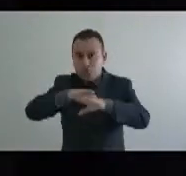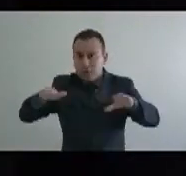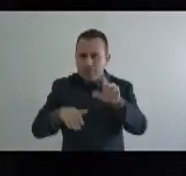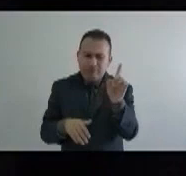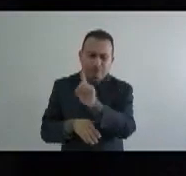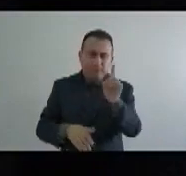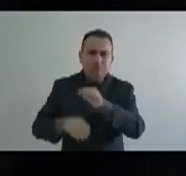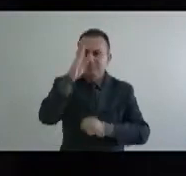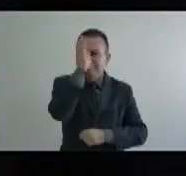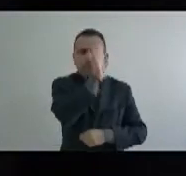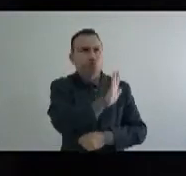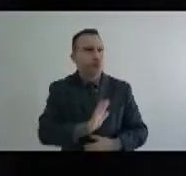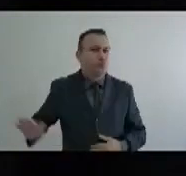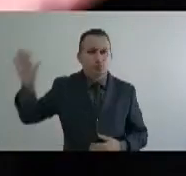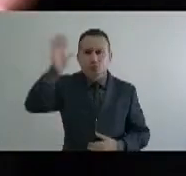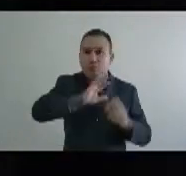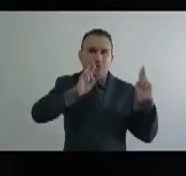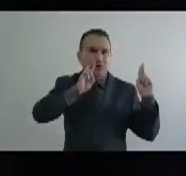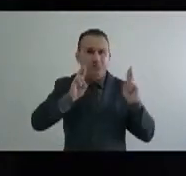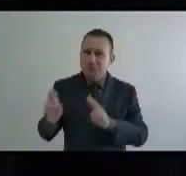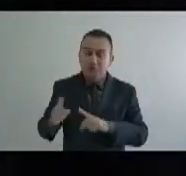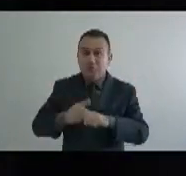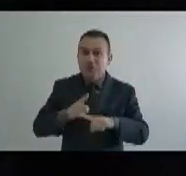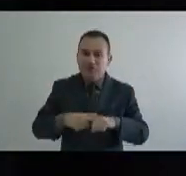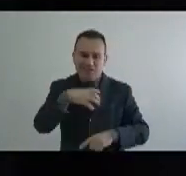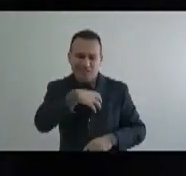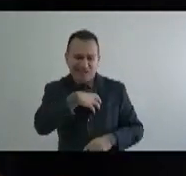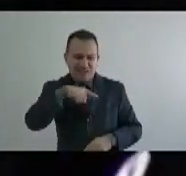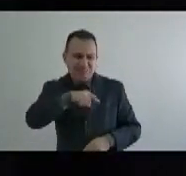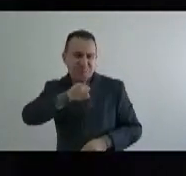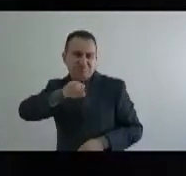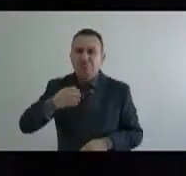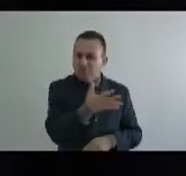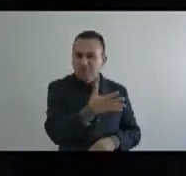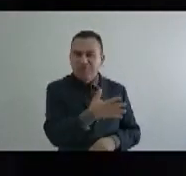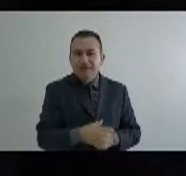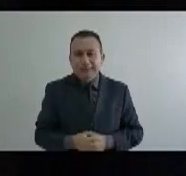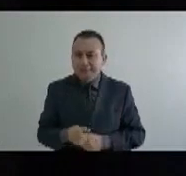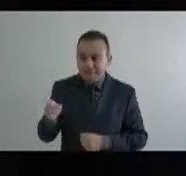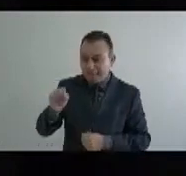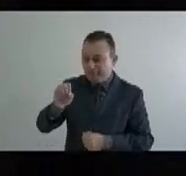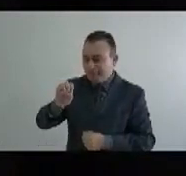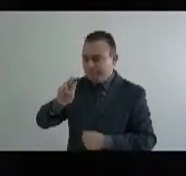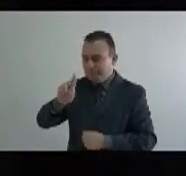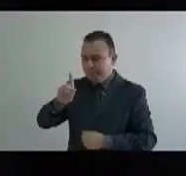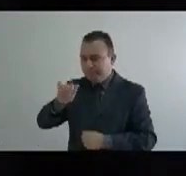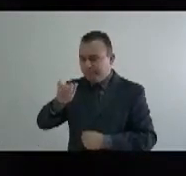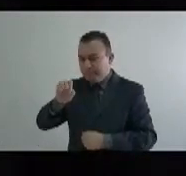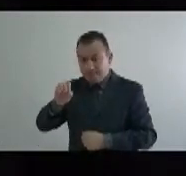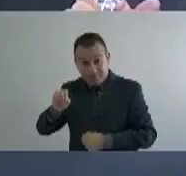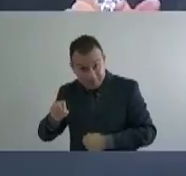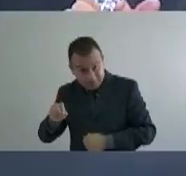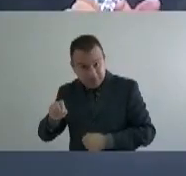ser um tribunal inovador. E eu encerro aqui, Sérgio, principalmente no seu desafio também, um homem